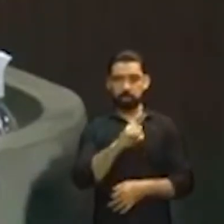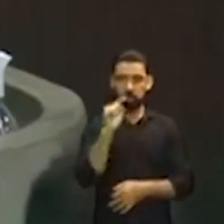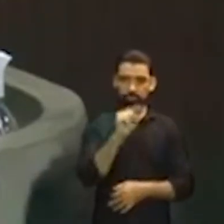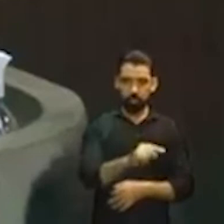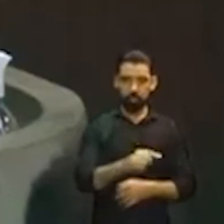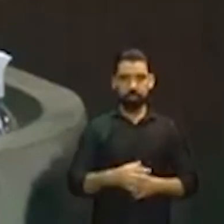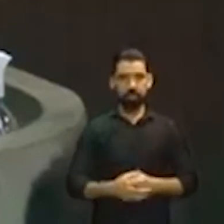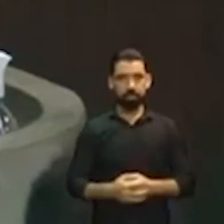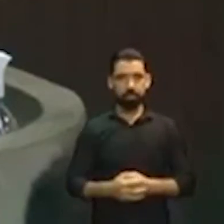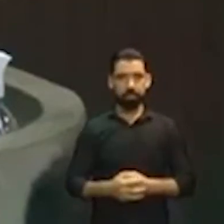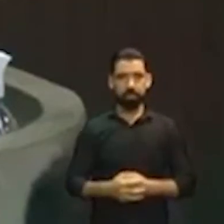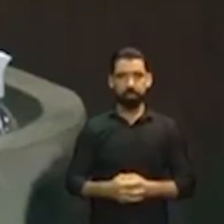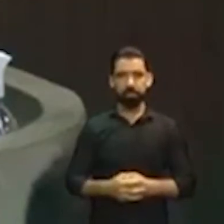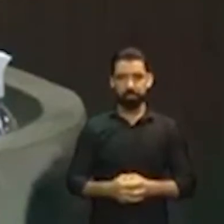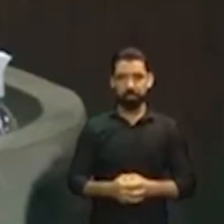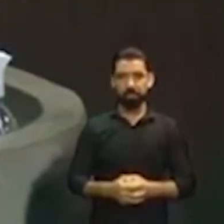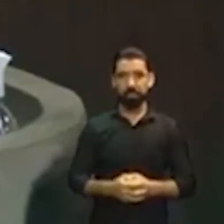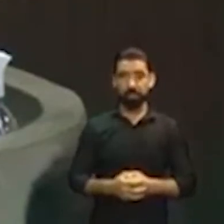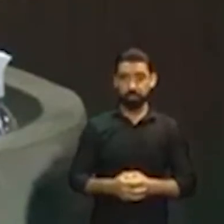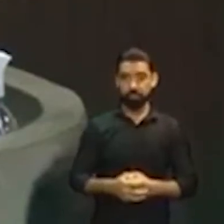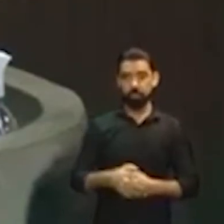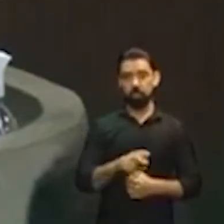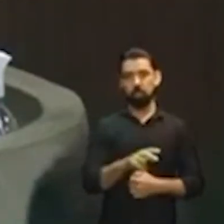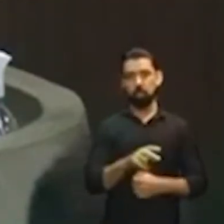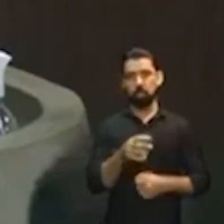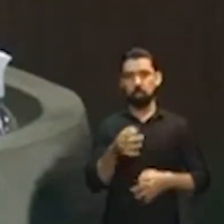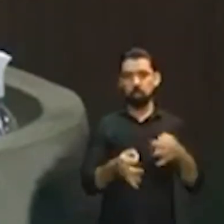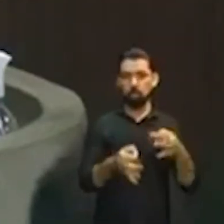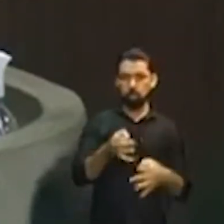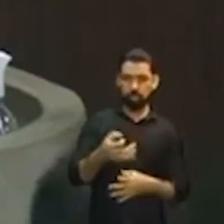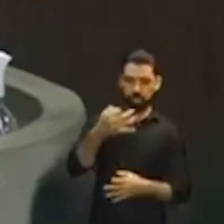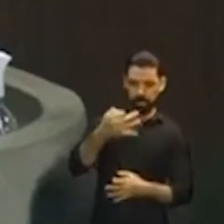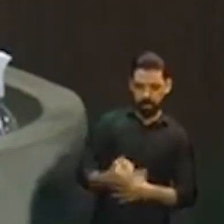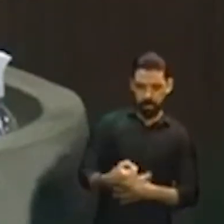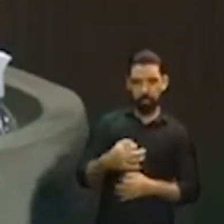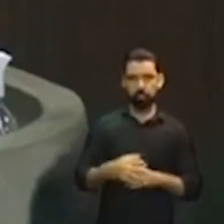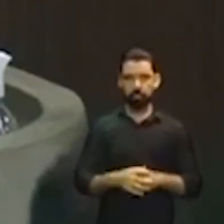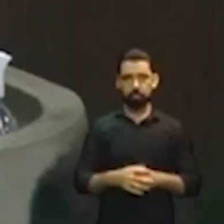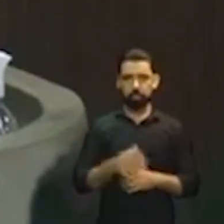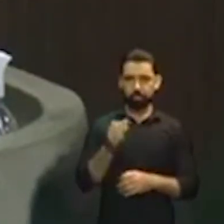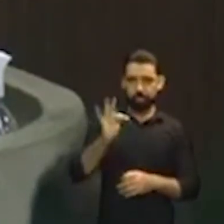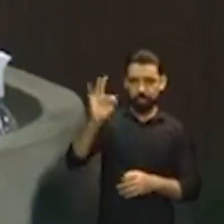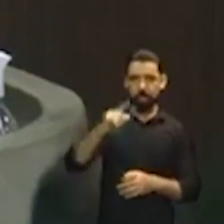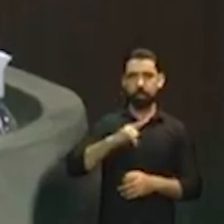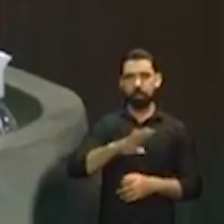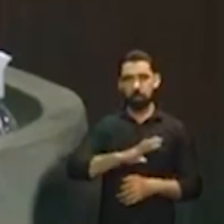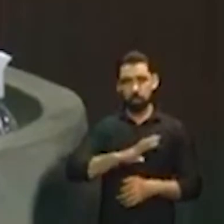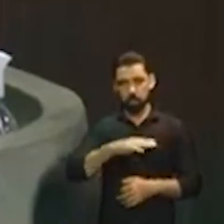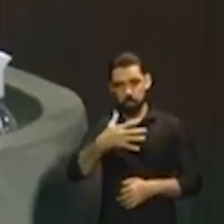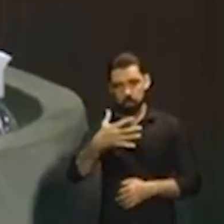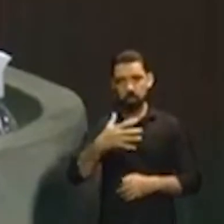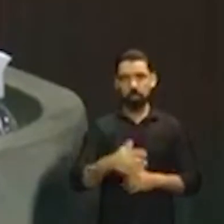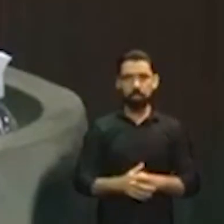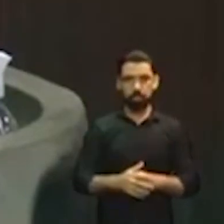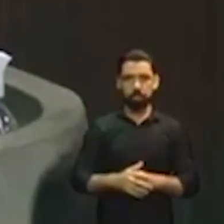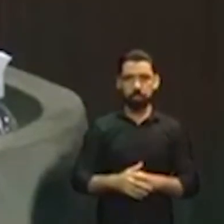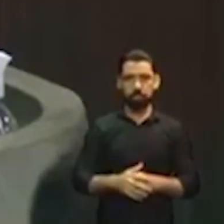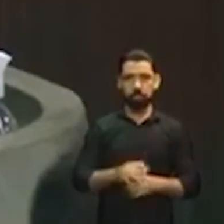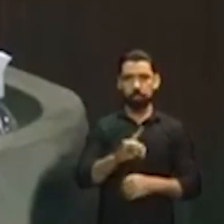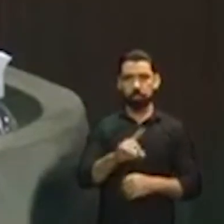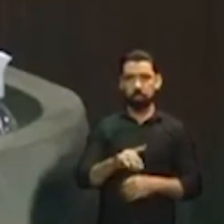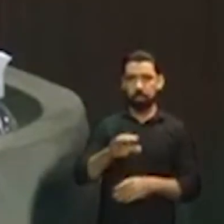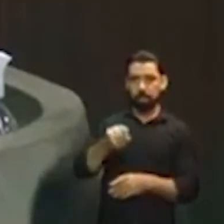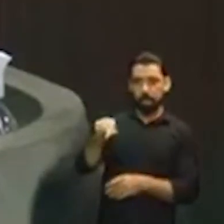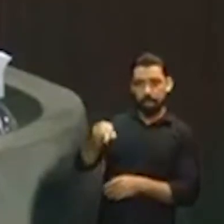um juiz direito, um juiz honesto, um juiz federal, que teve a coragem, não só no processo